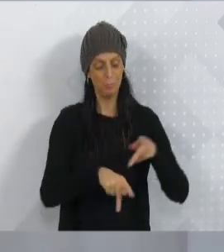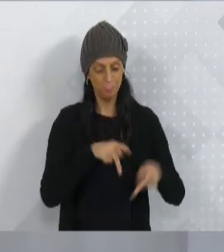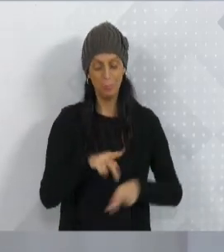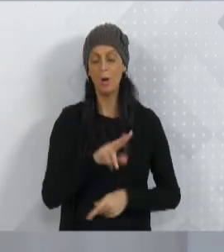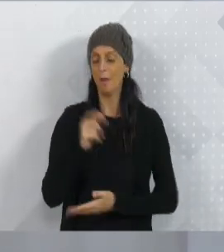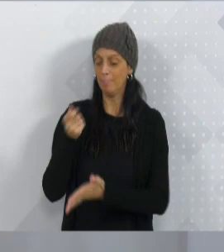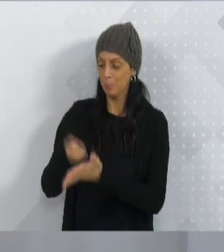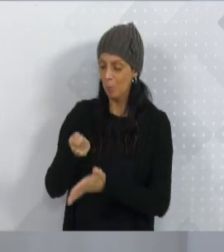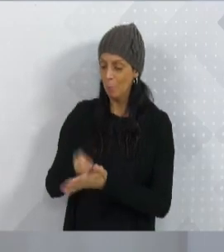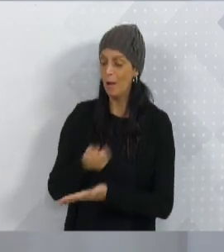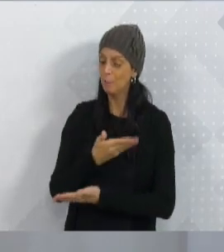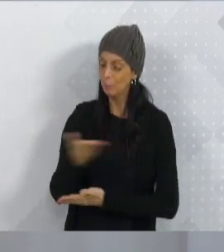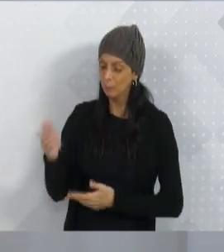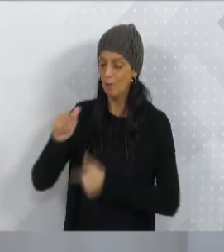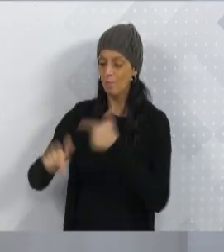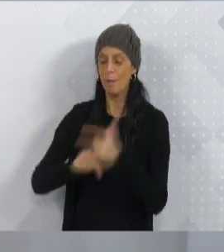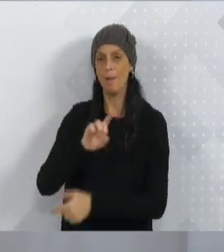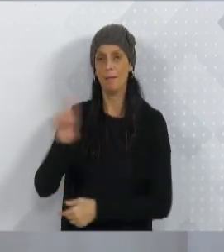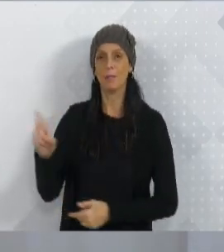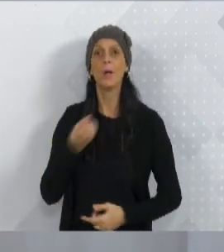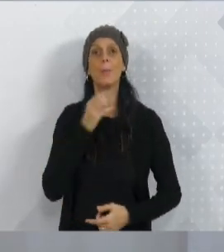trabalho de cada um dos Senhores Muito obrigado e uma boa tarde a todos